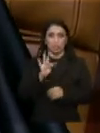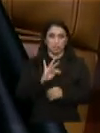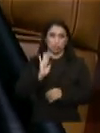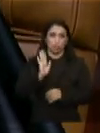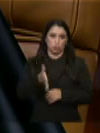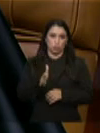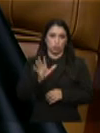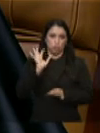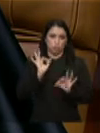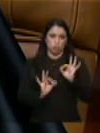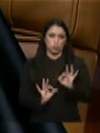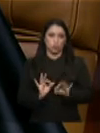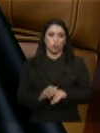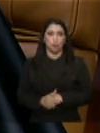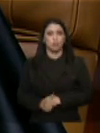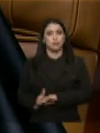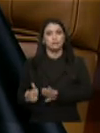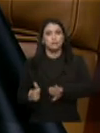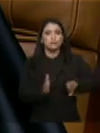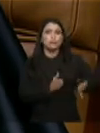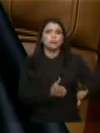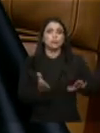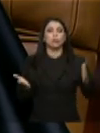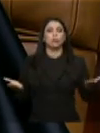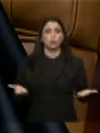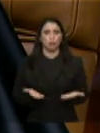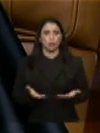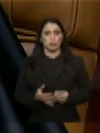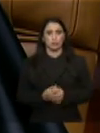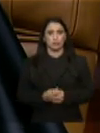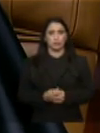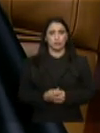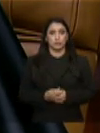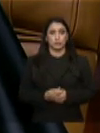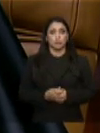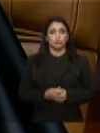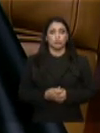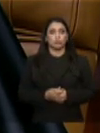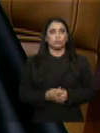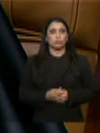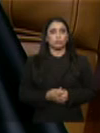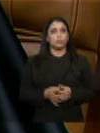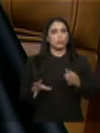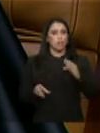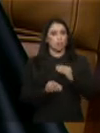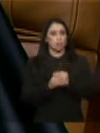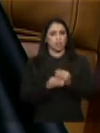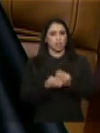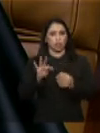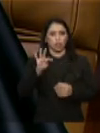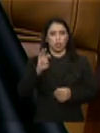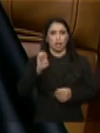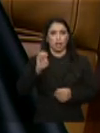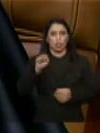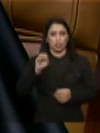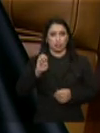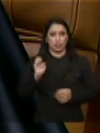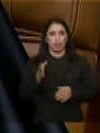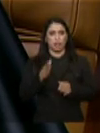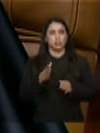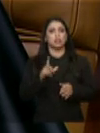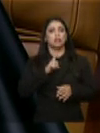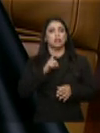Justiça. Pois bem, digo então que acrescento à tese de modulação com efeitos retroativos a partir da